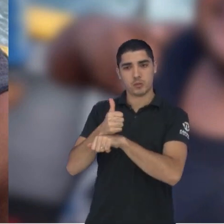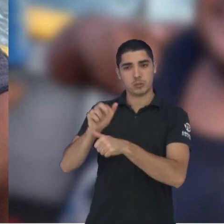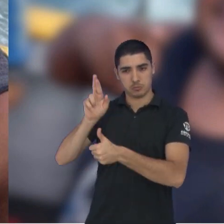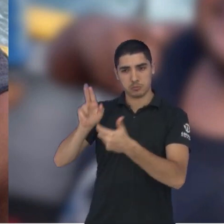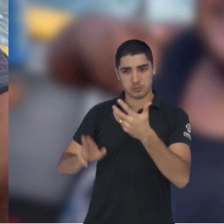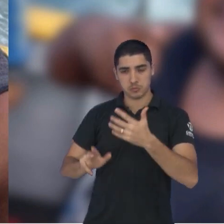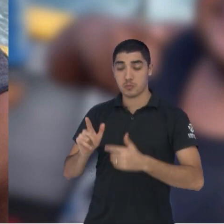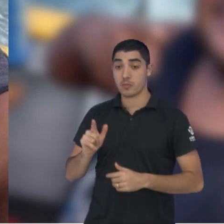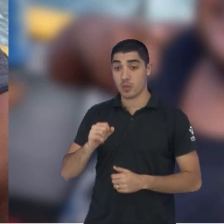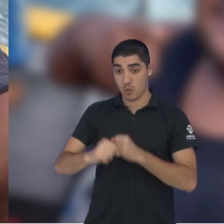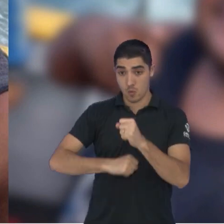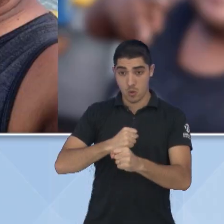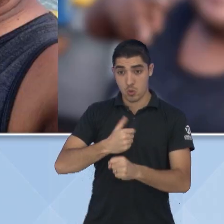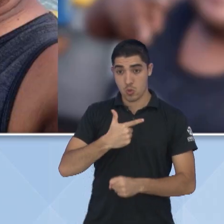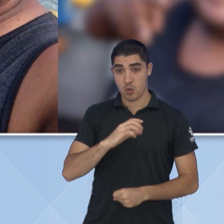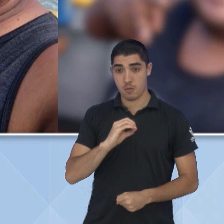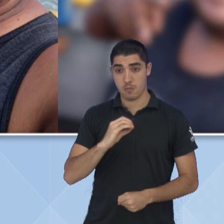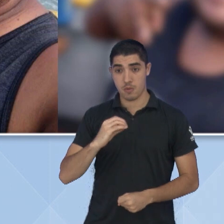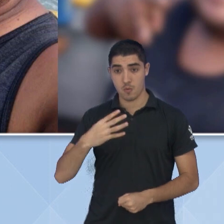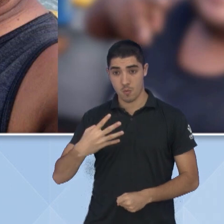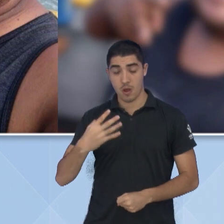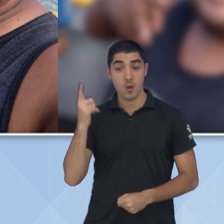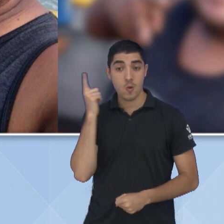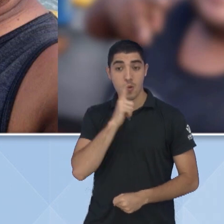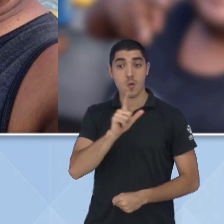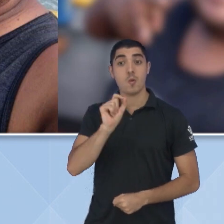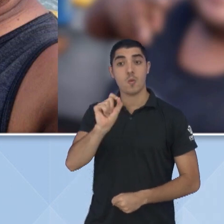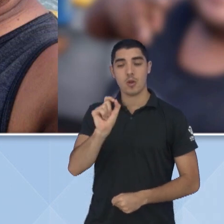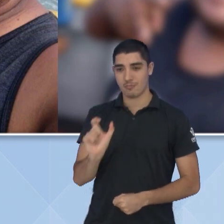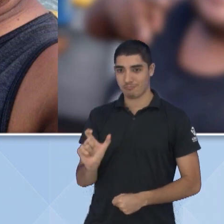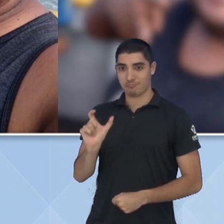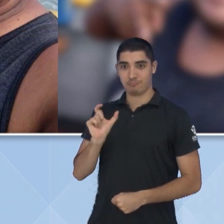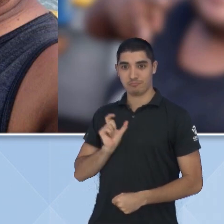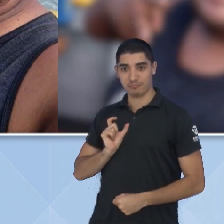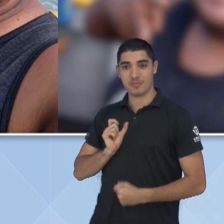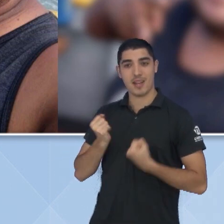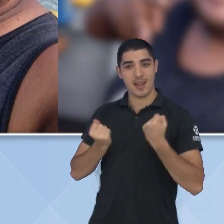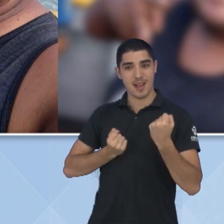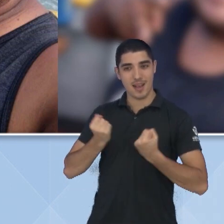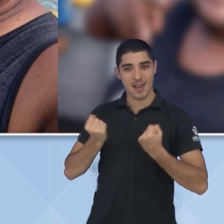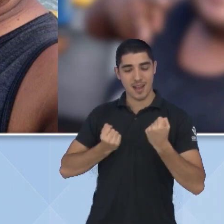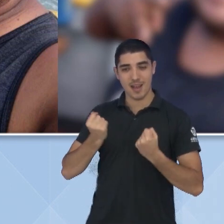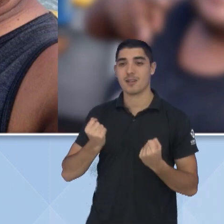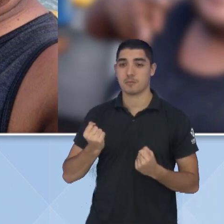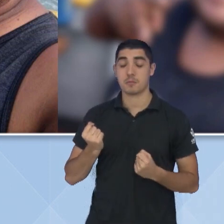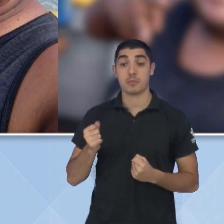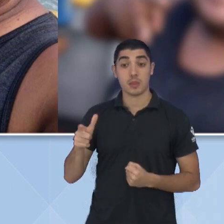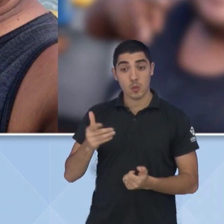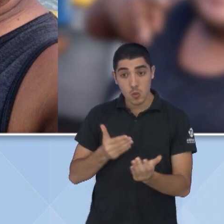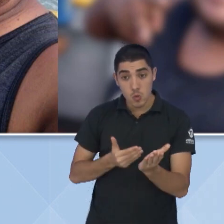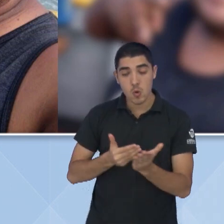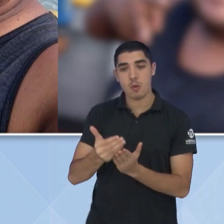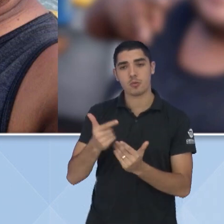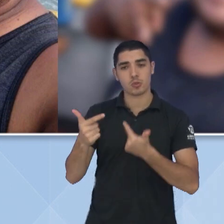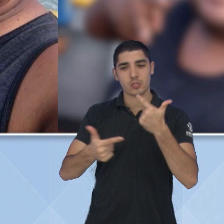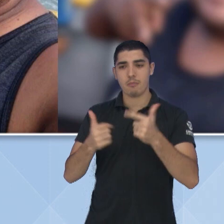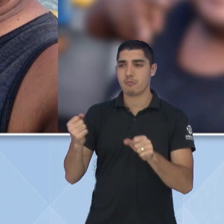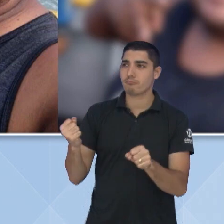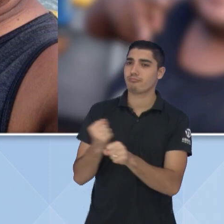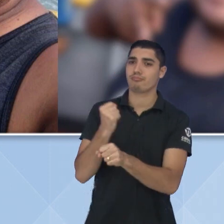conquistas. Em 2004, Luiz Ricardo obteve sua primeira CNH e iniciou sua carreira como servente de